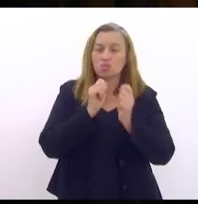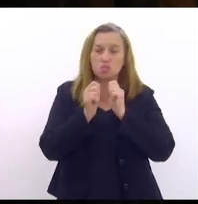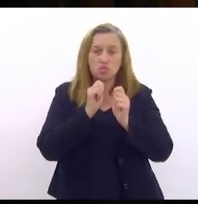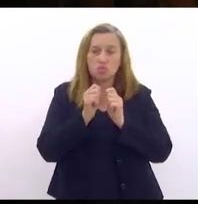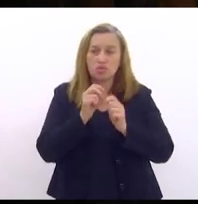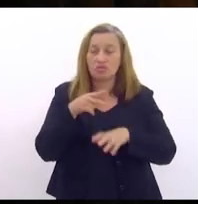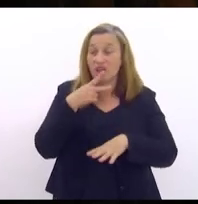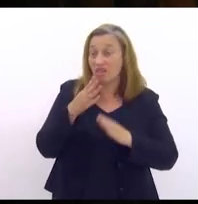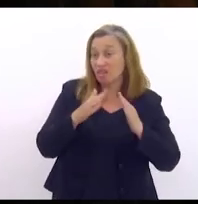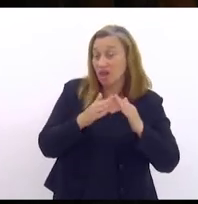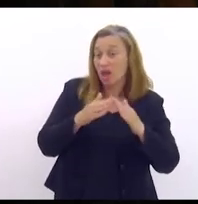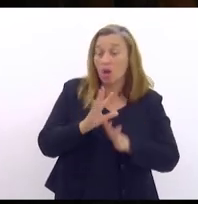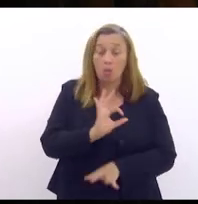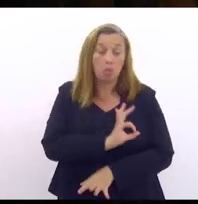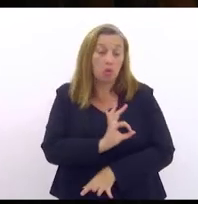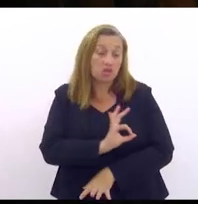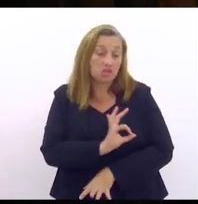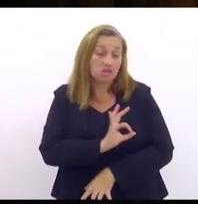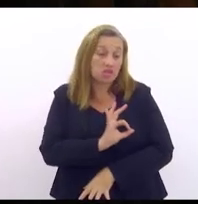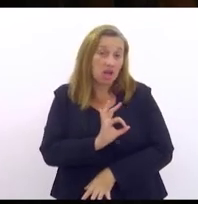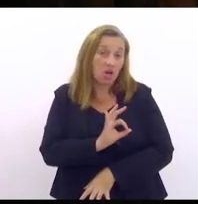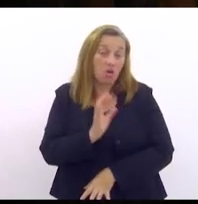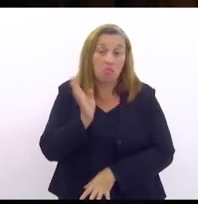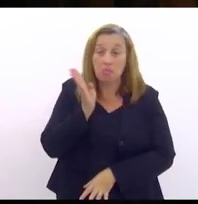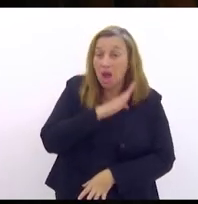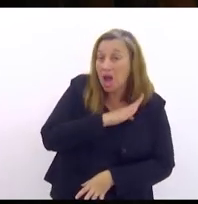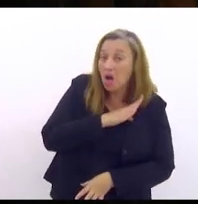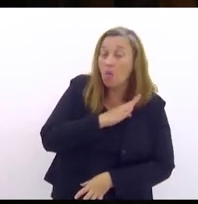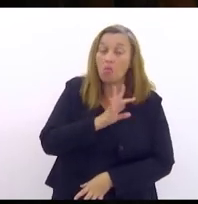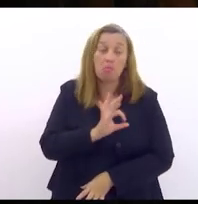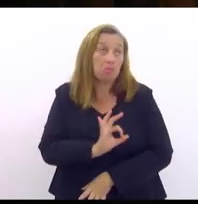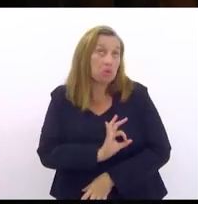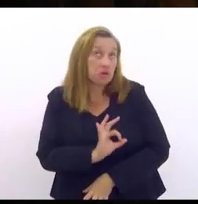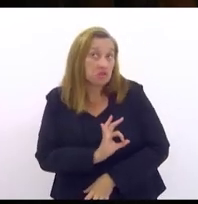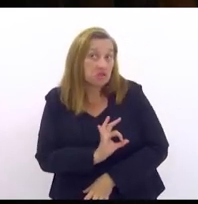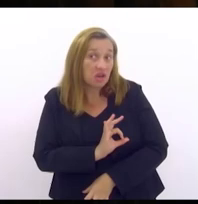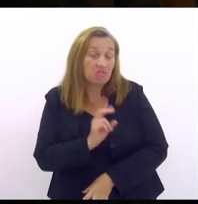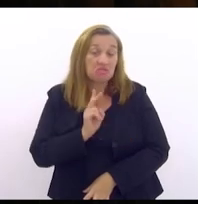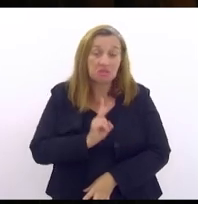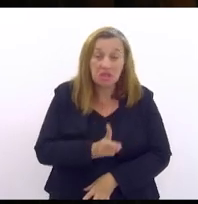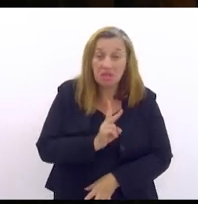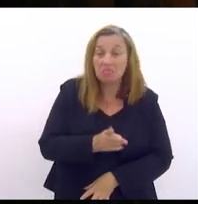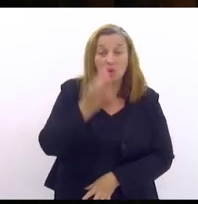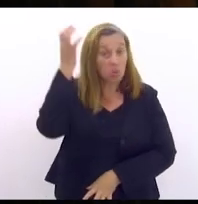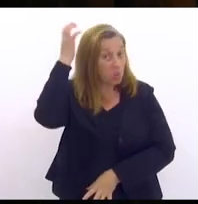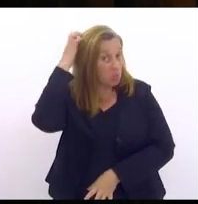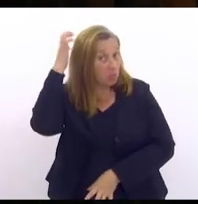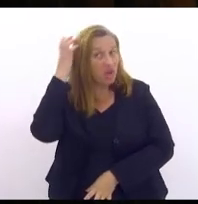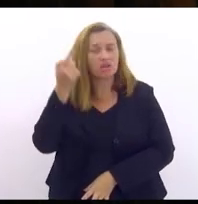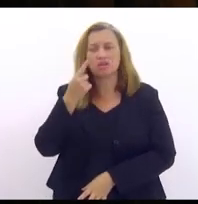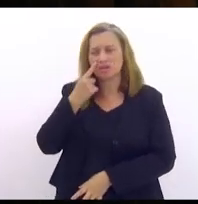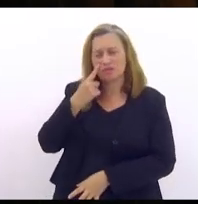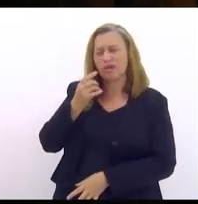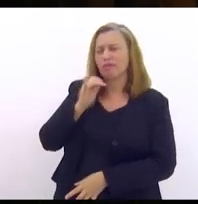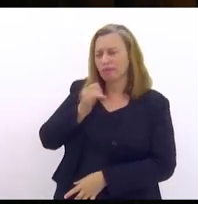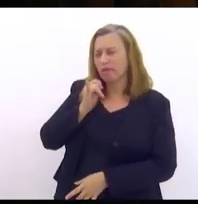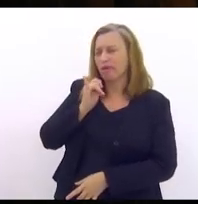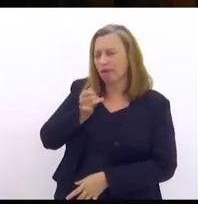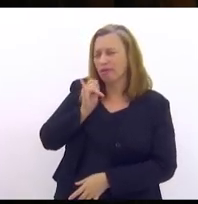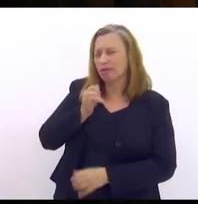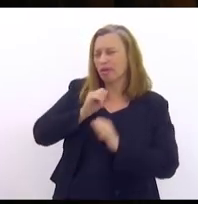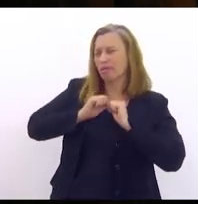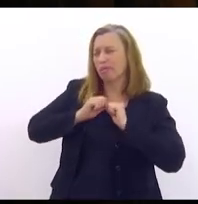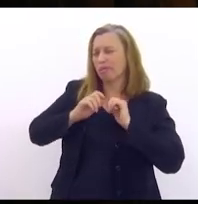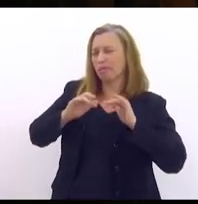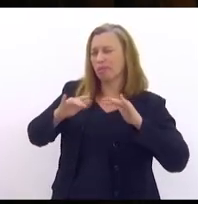que o policial é o vilão, de que o policial é sempre o culpado. E a gente vê essa narrativa se